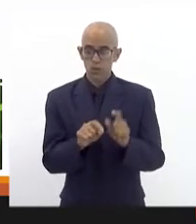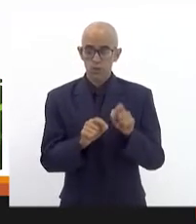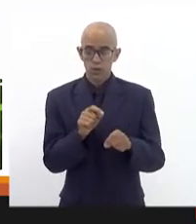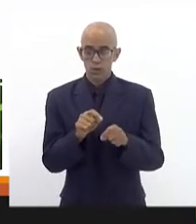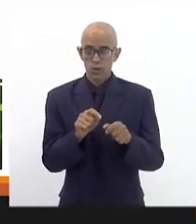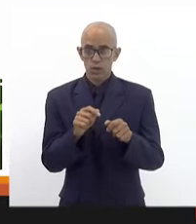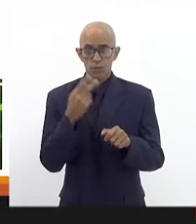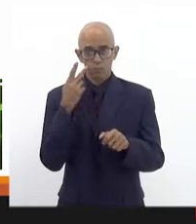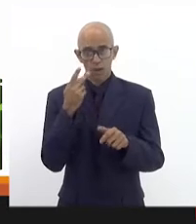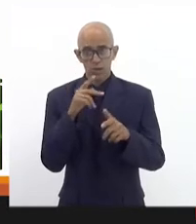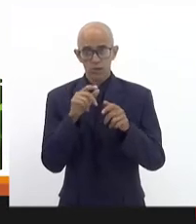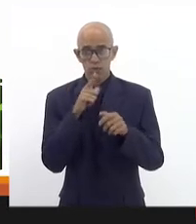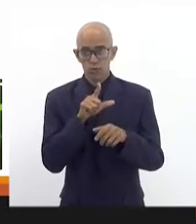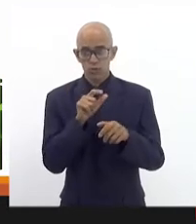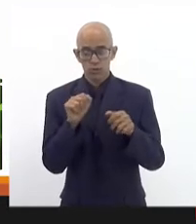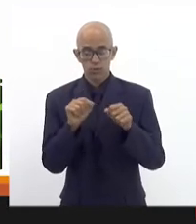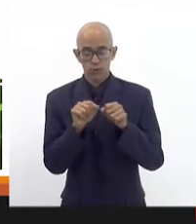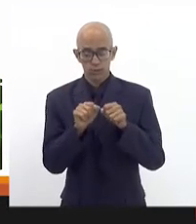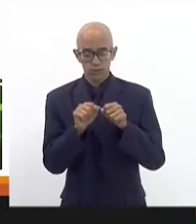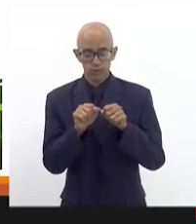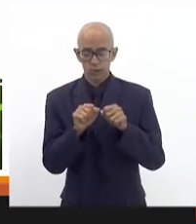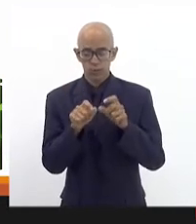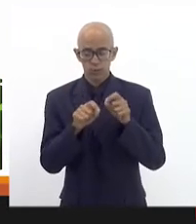fazer uma transformação mais